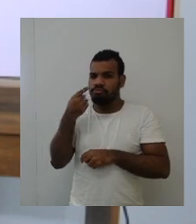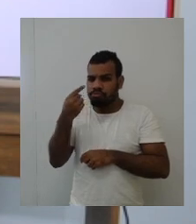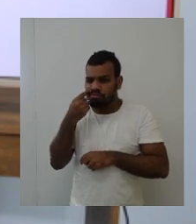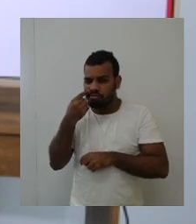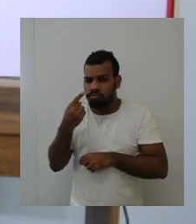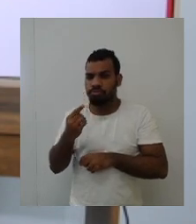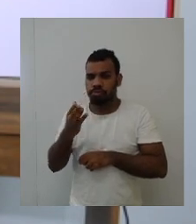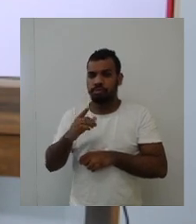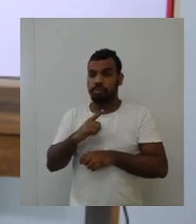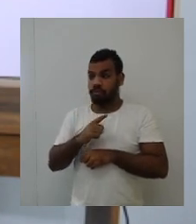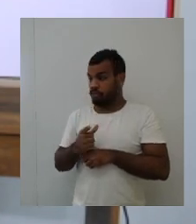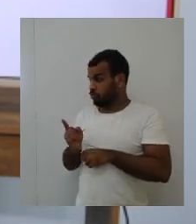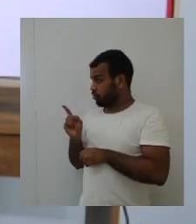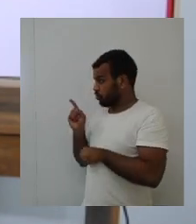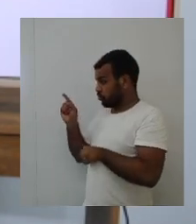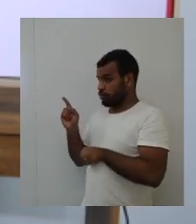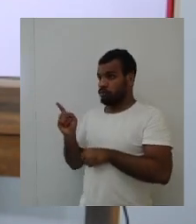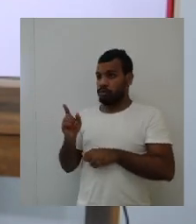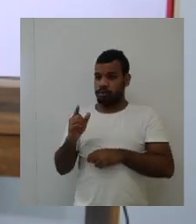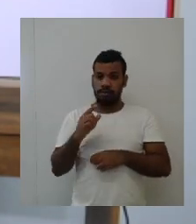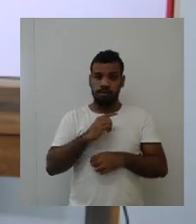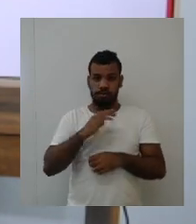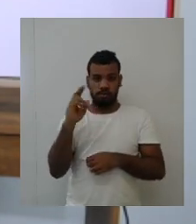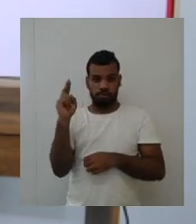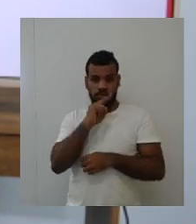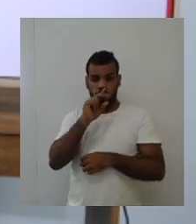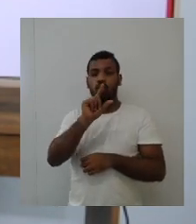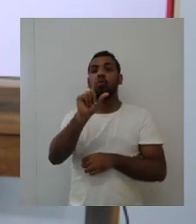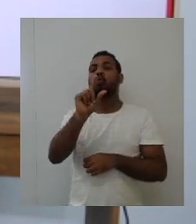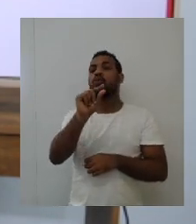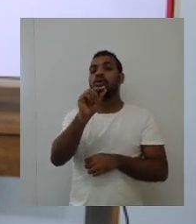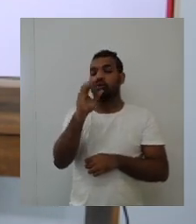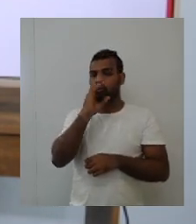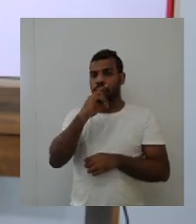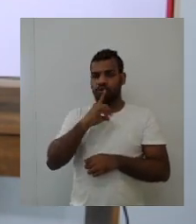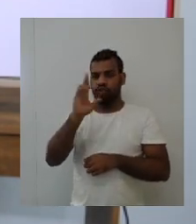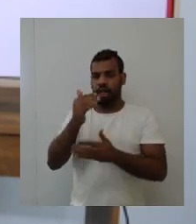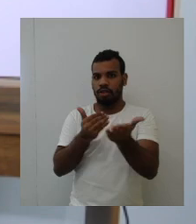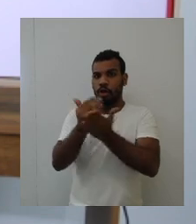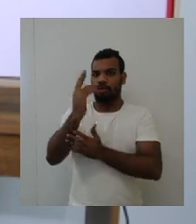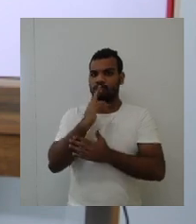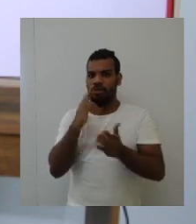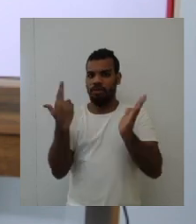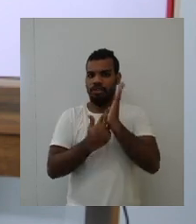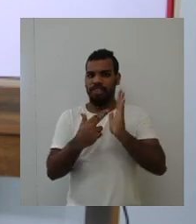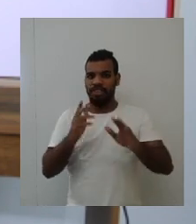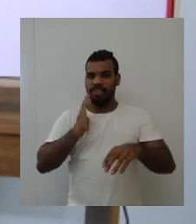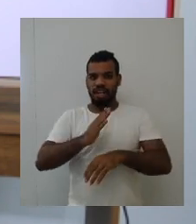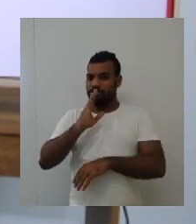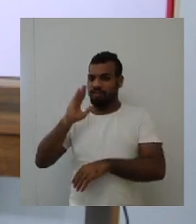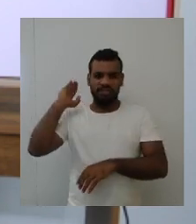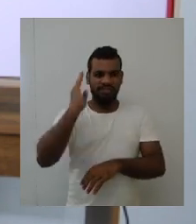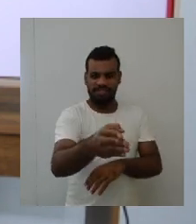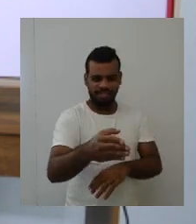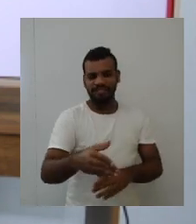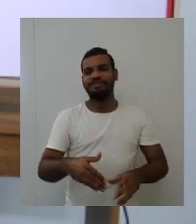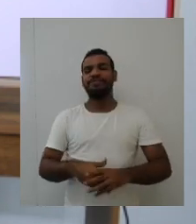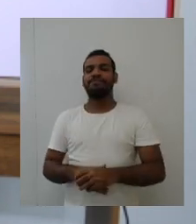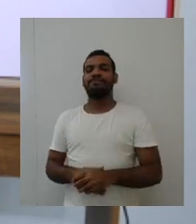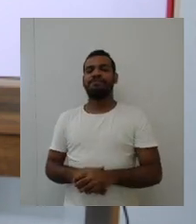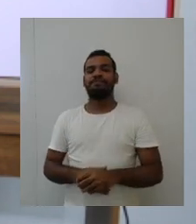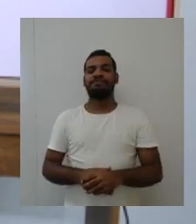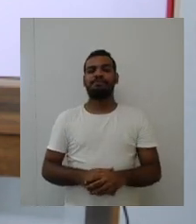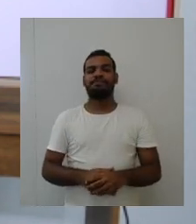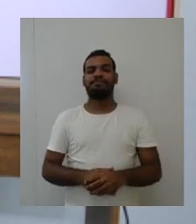E aí eu trouxe uma questão imediatamente a gente já começa assim, com questão, a gente já vai potente, digo logo. E